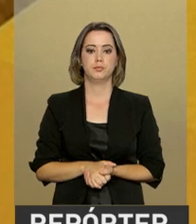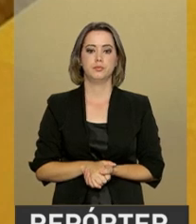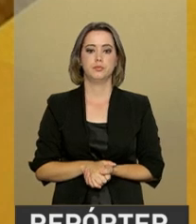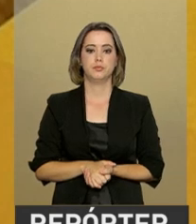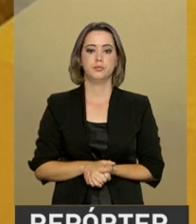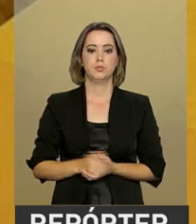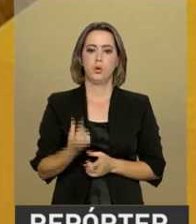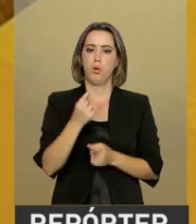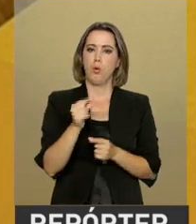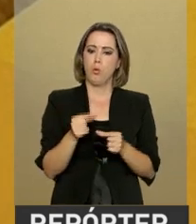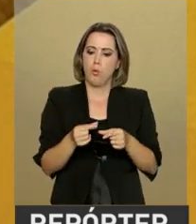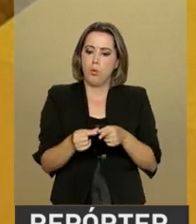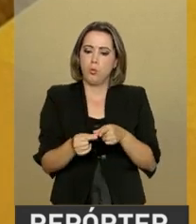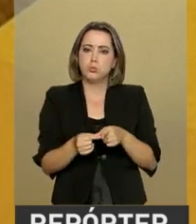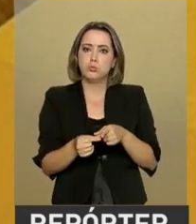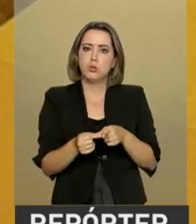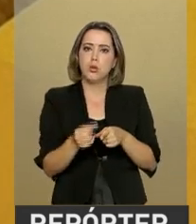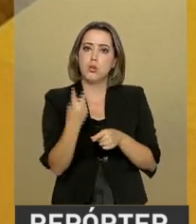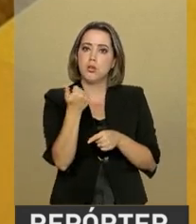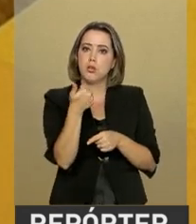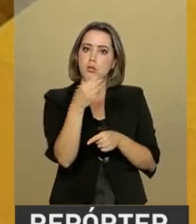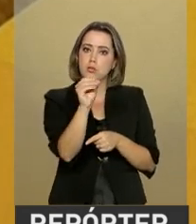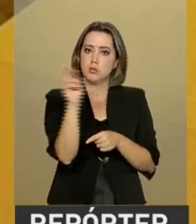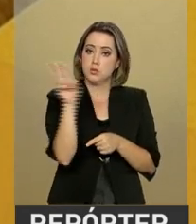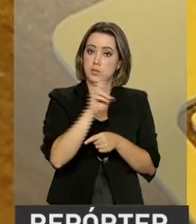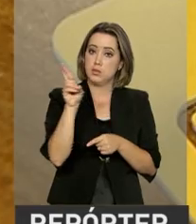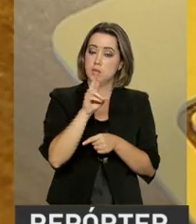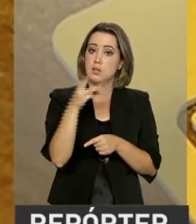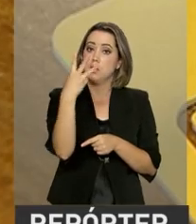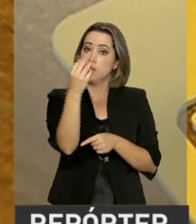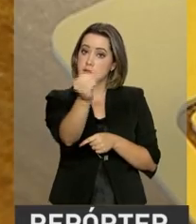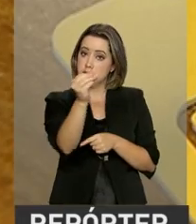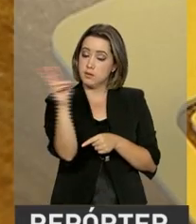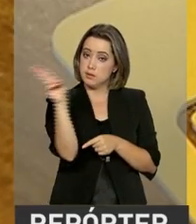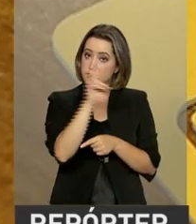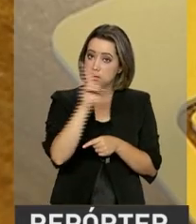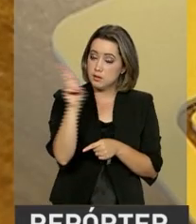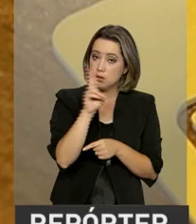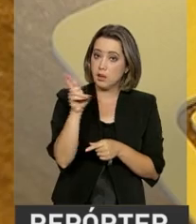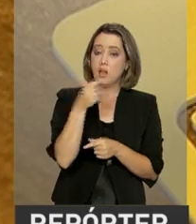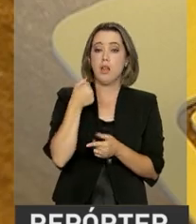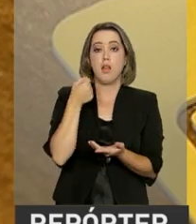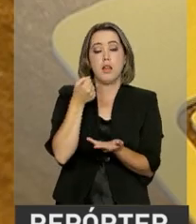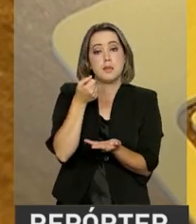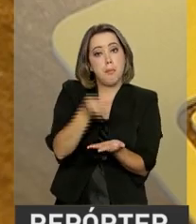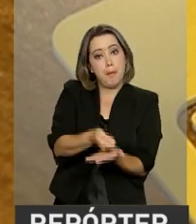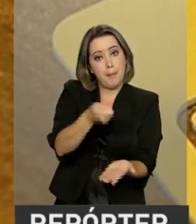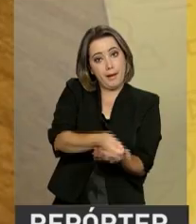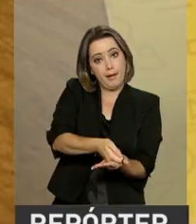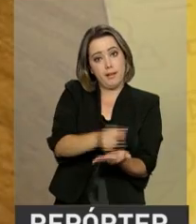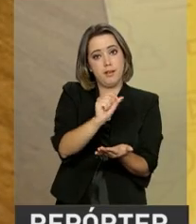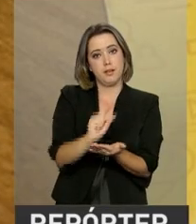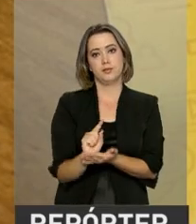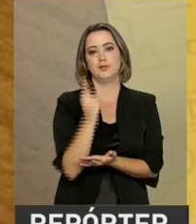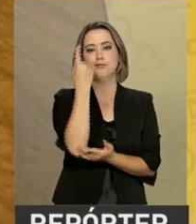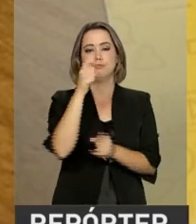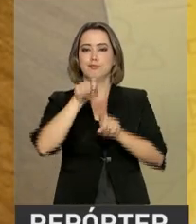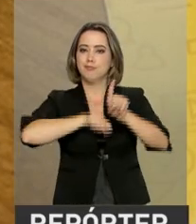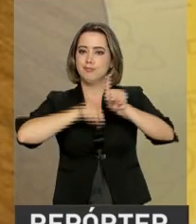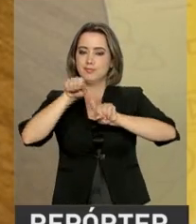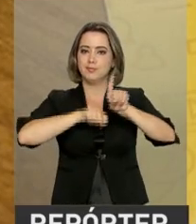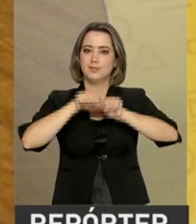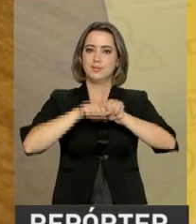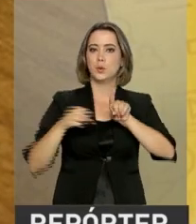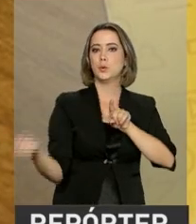um chip de R 10 e mais R 30 em crédito isso é quanto vai pagar no primeiro mês quem quiser usar o mais novo plano de